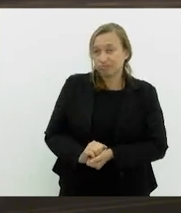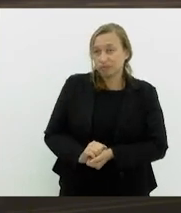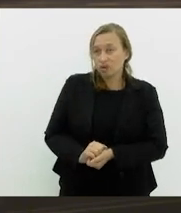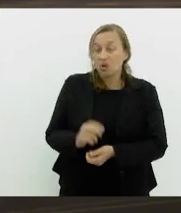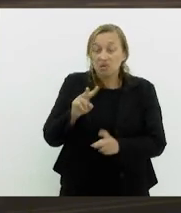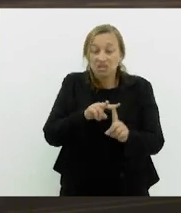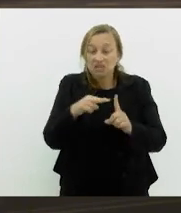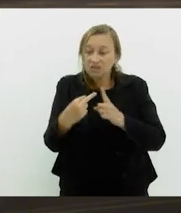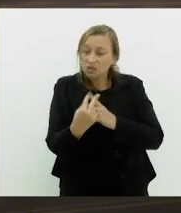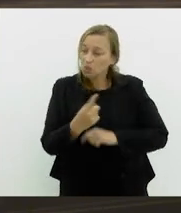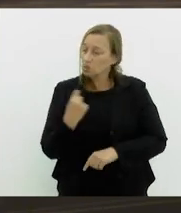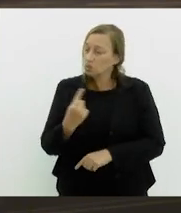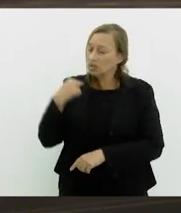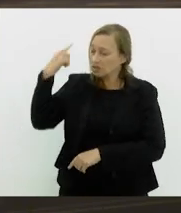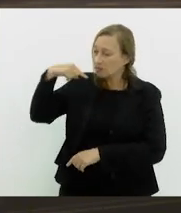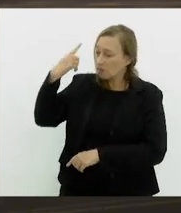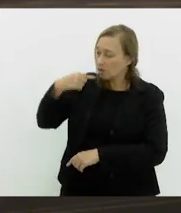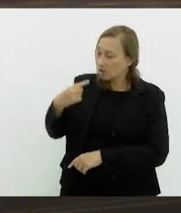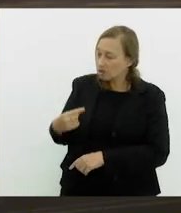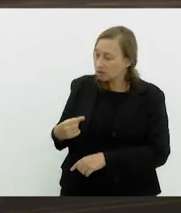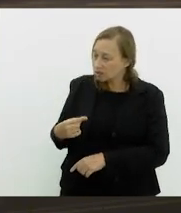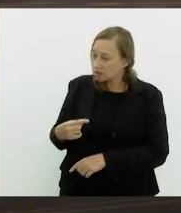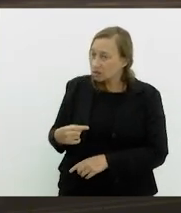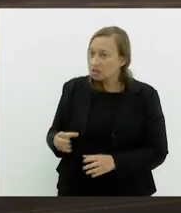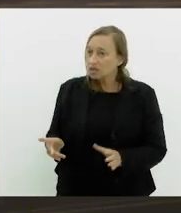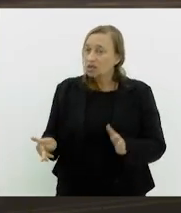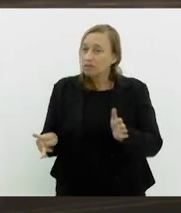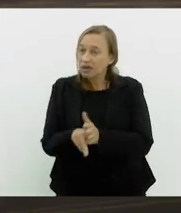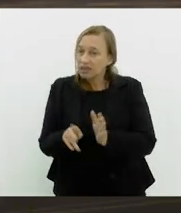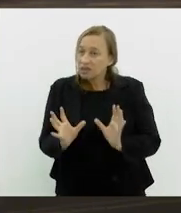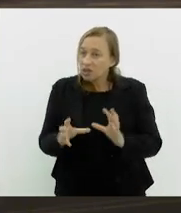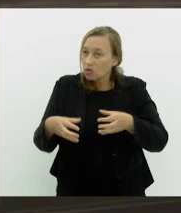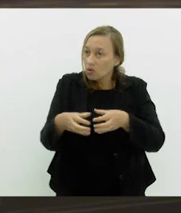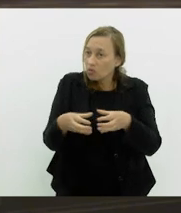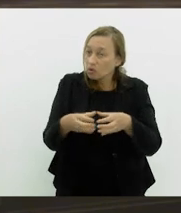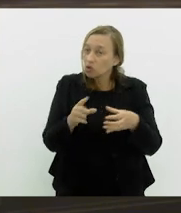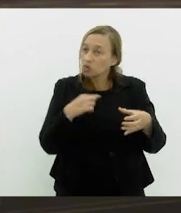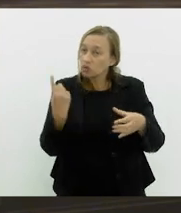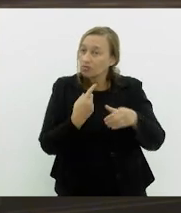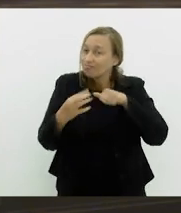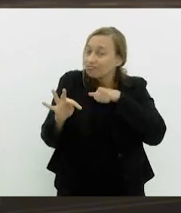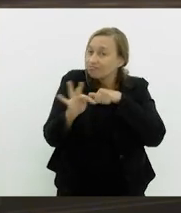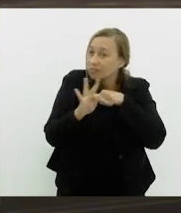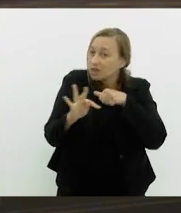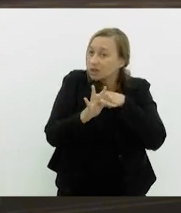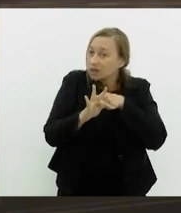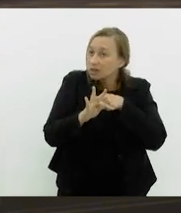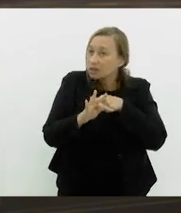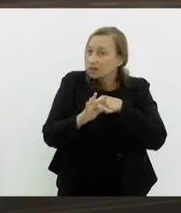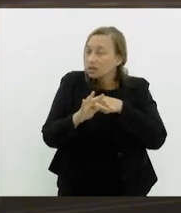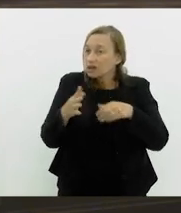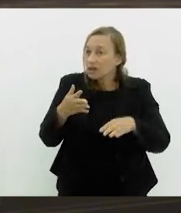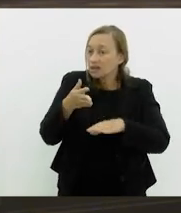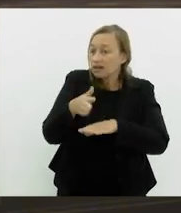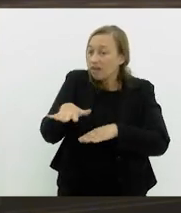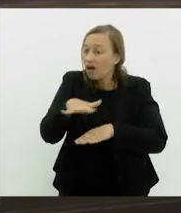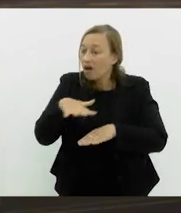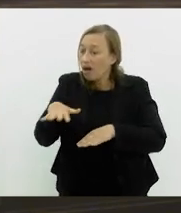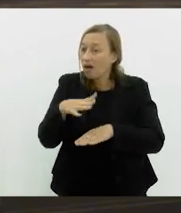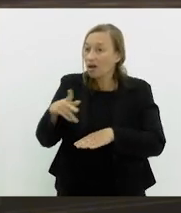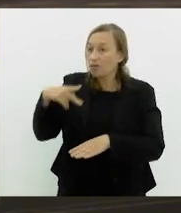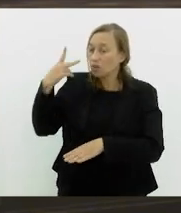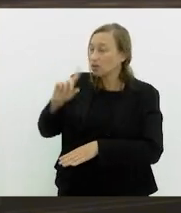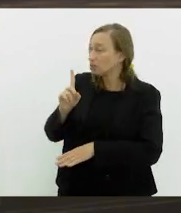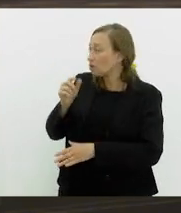somos advogados do poder dos membros e das comissões, nós, tecnicamente, sem adentrar no ambiente político, que também não é